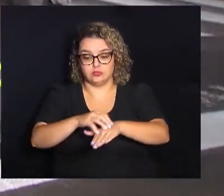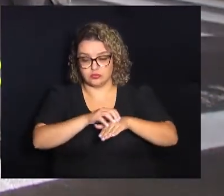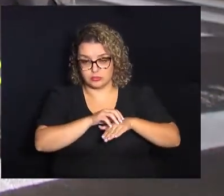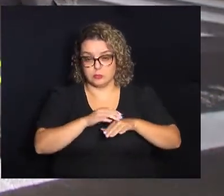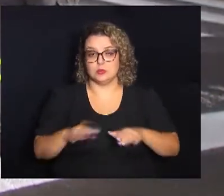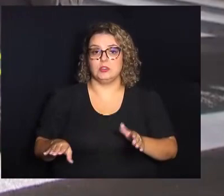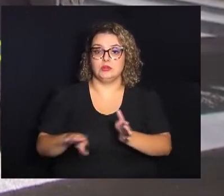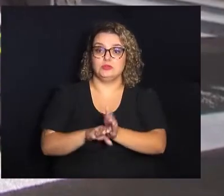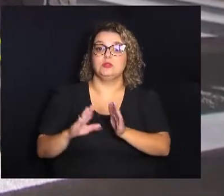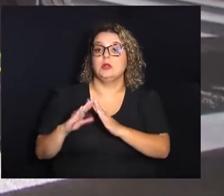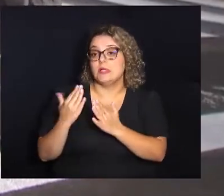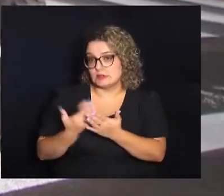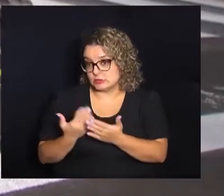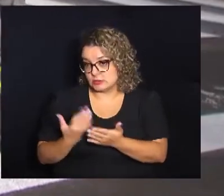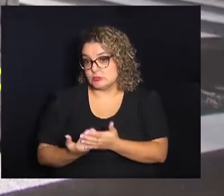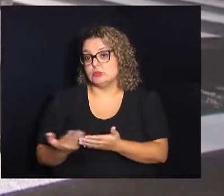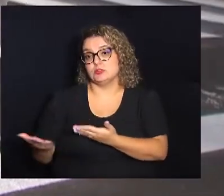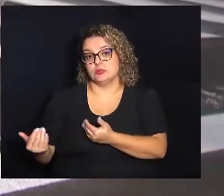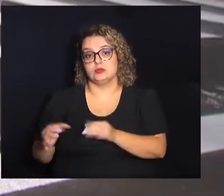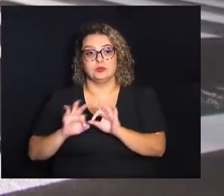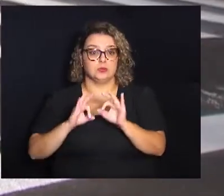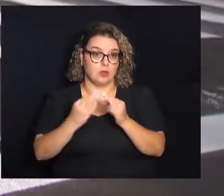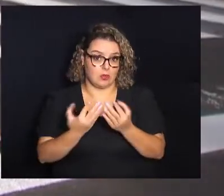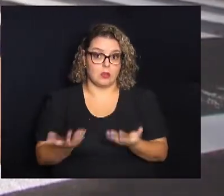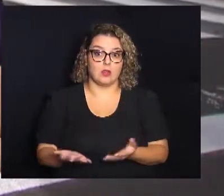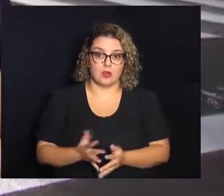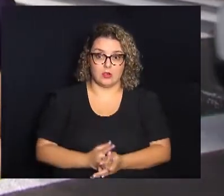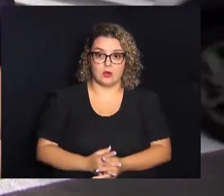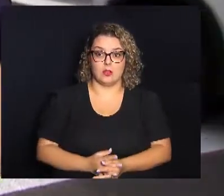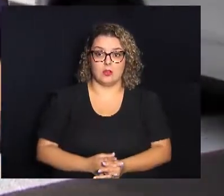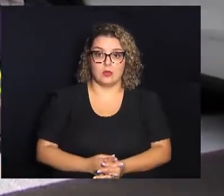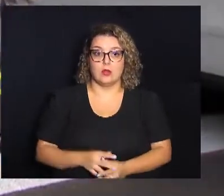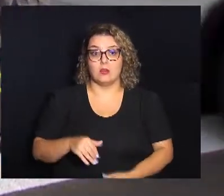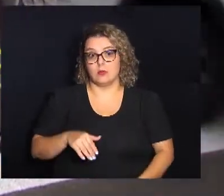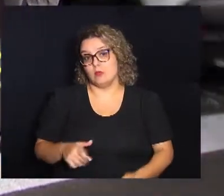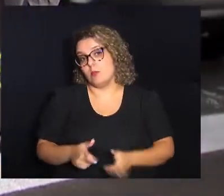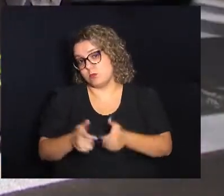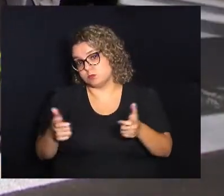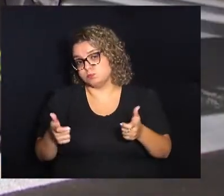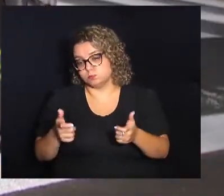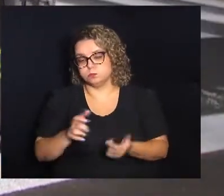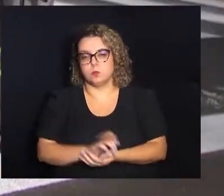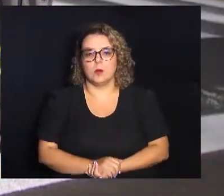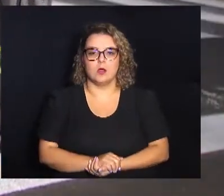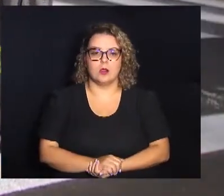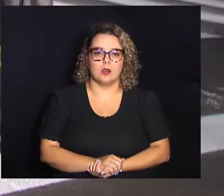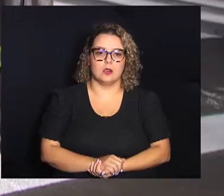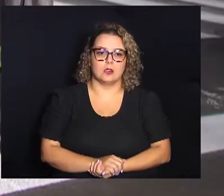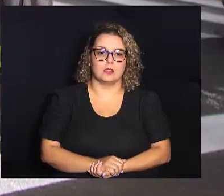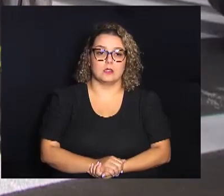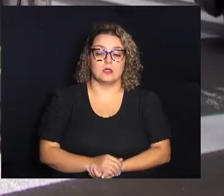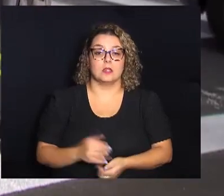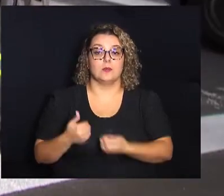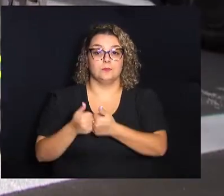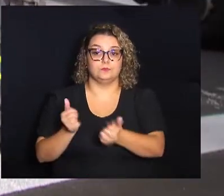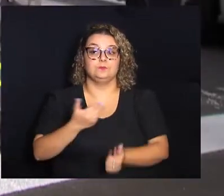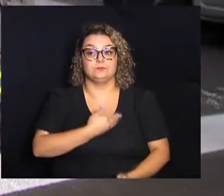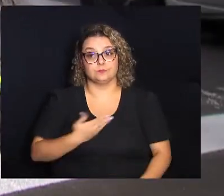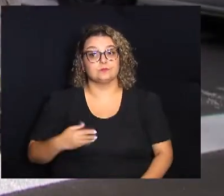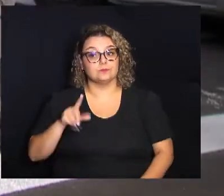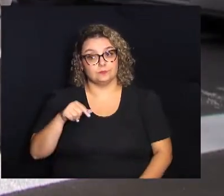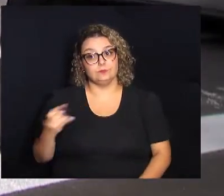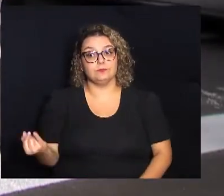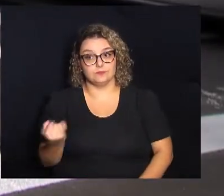principalmente com jovens ou famílias, né, com mais numerosas. E aí a questão do transporte público é muito